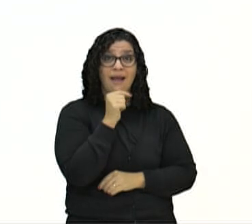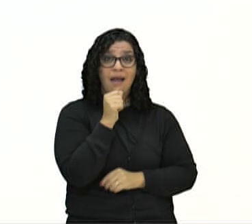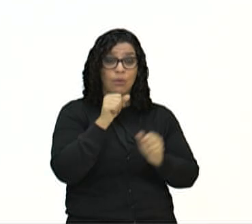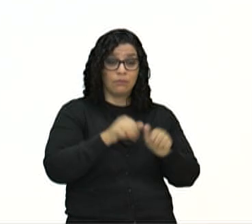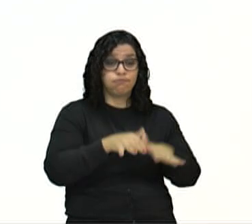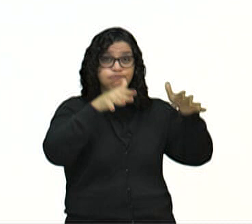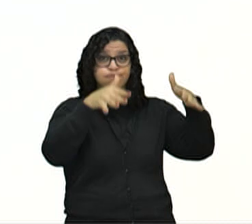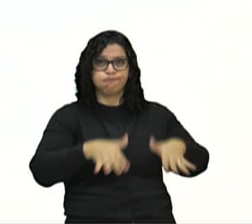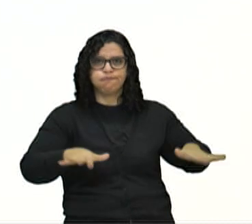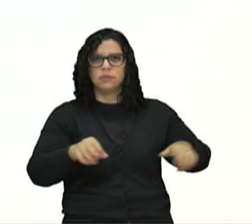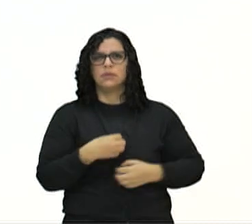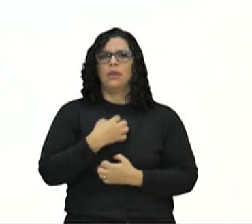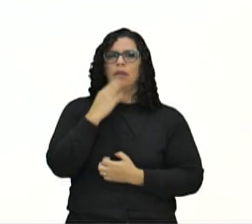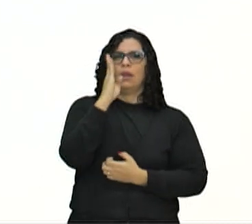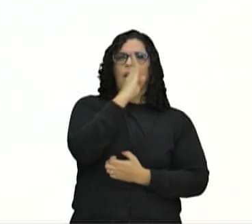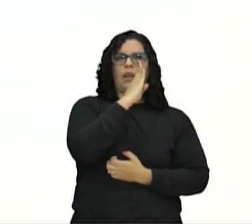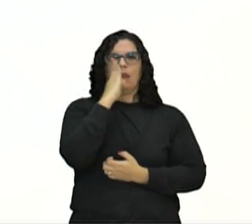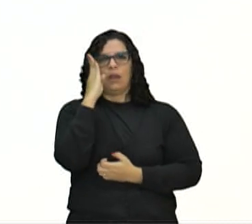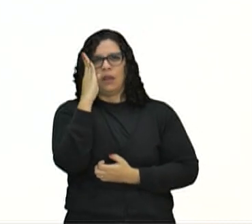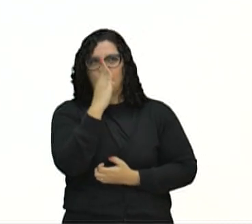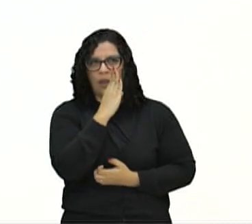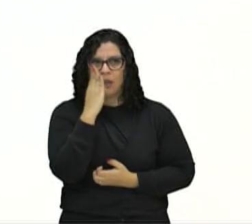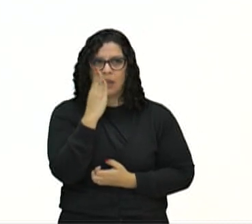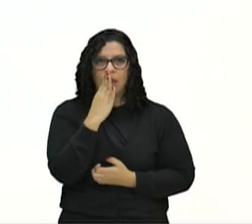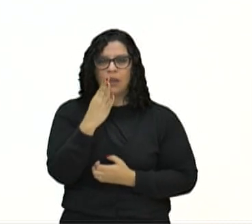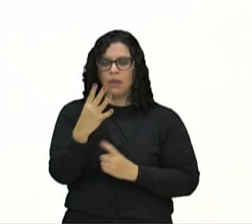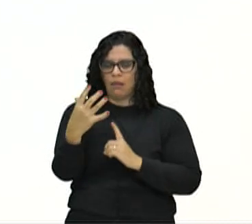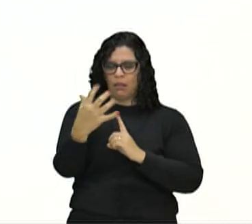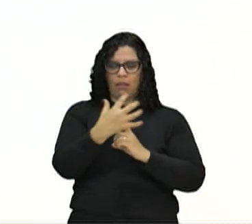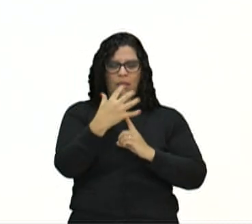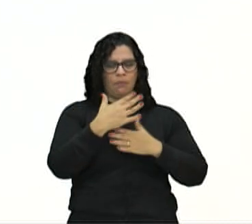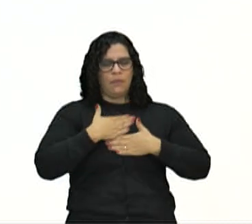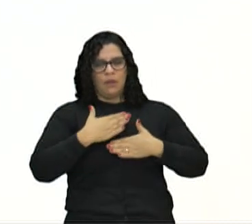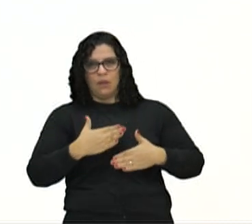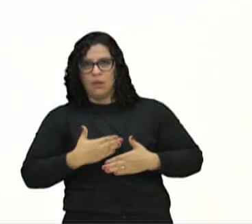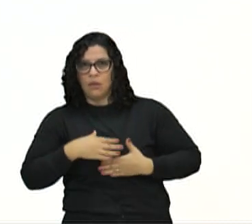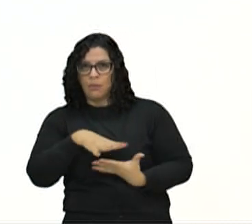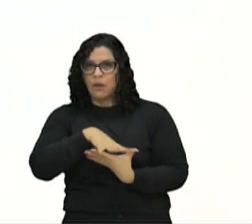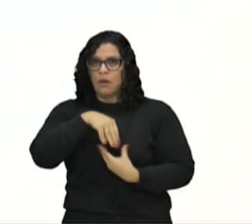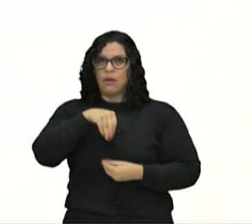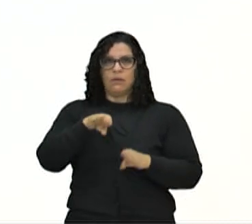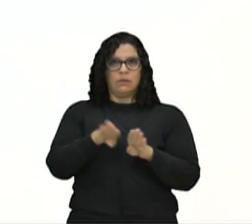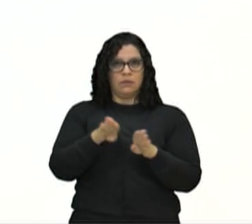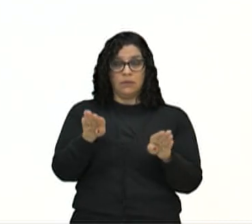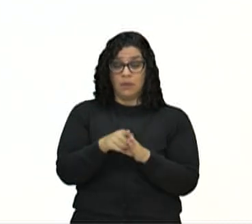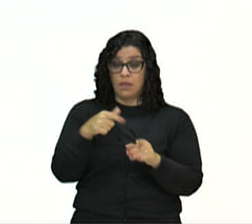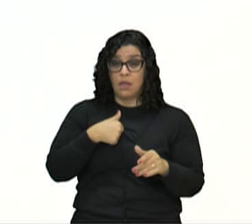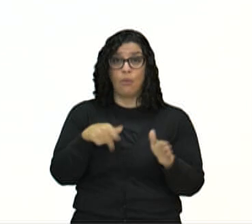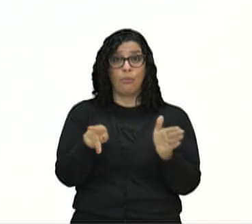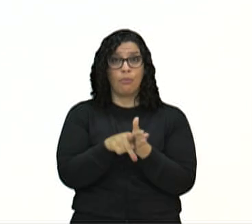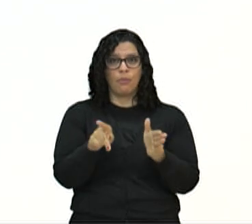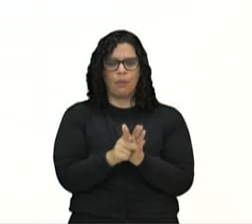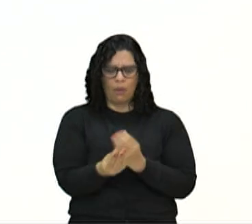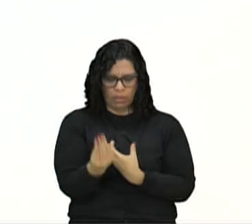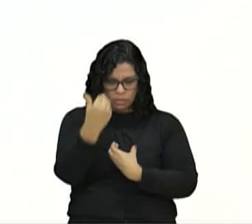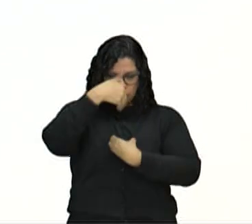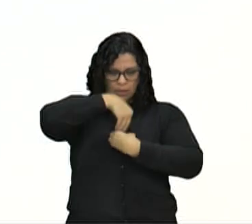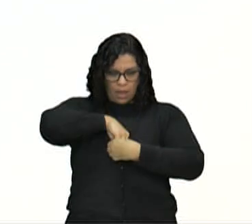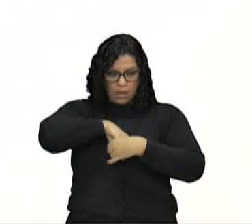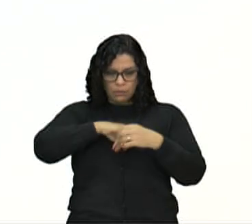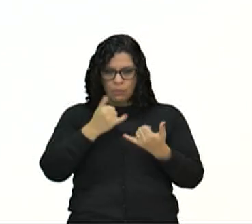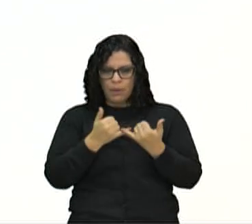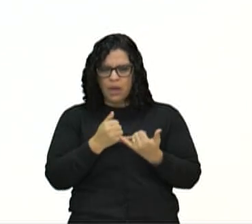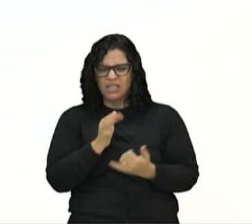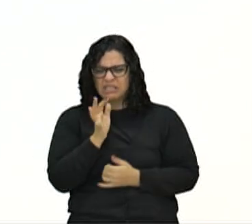o enjoo e o terror apoderares do meu corpo e alma, mergulhando-me num